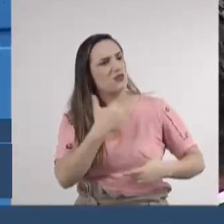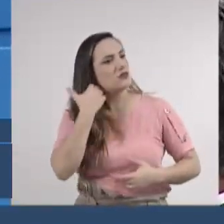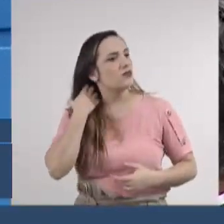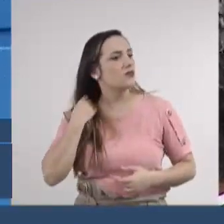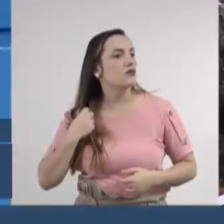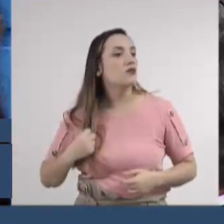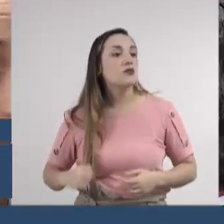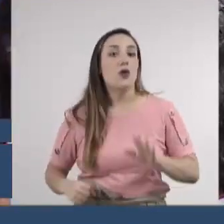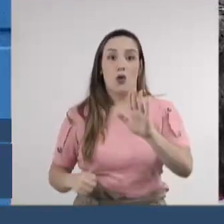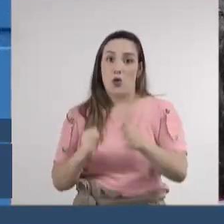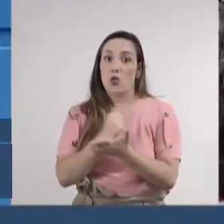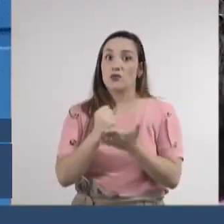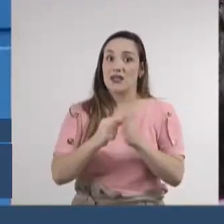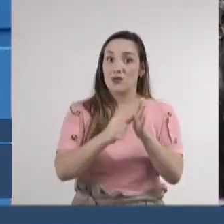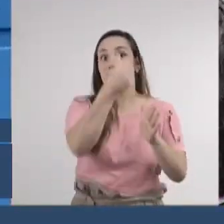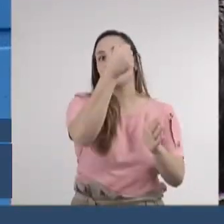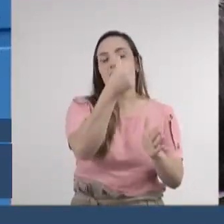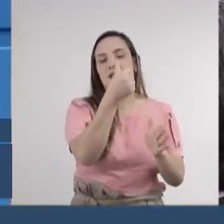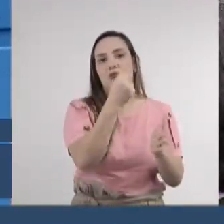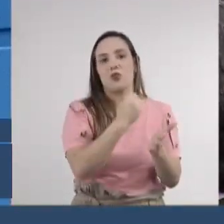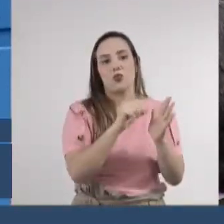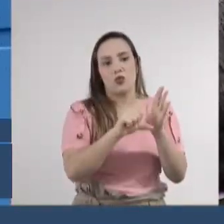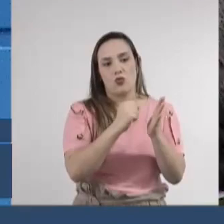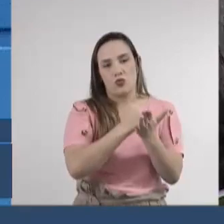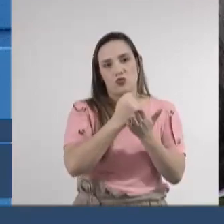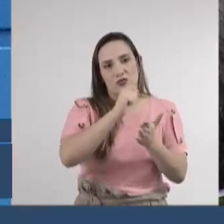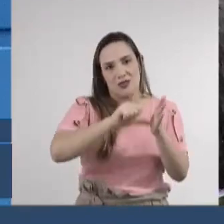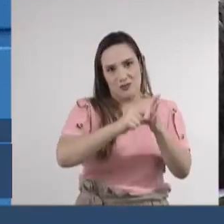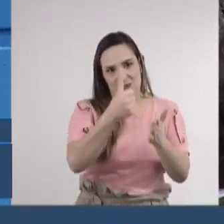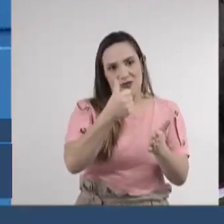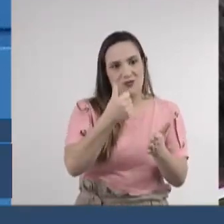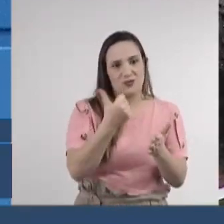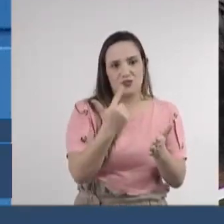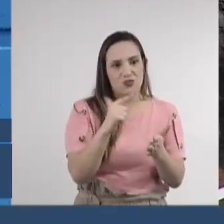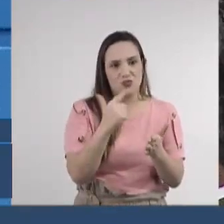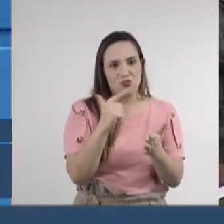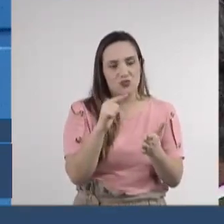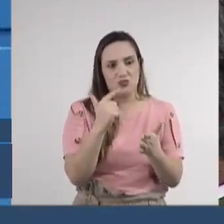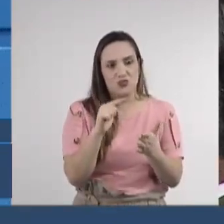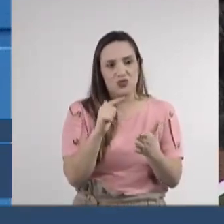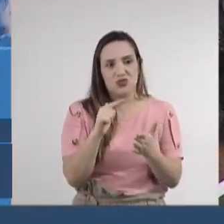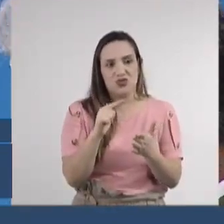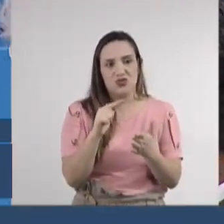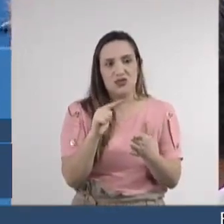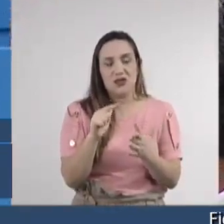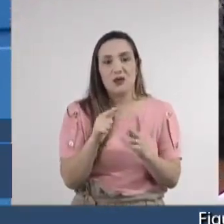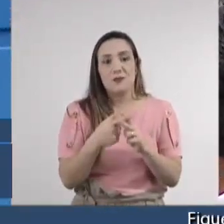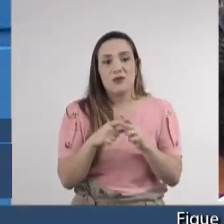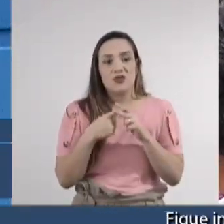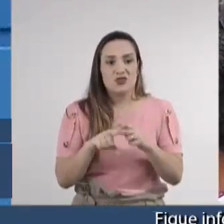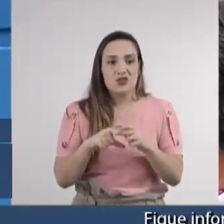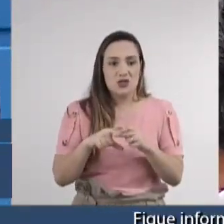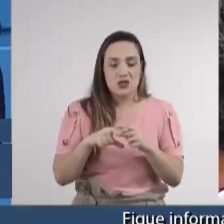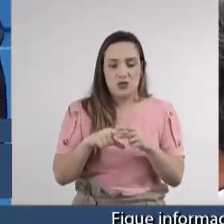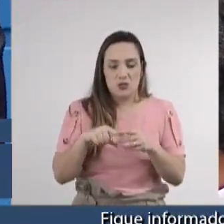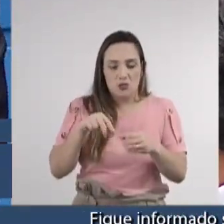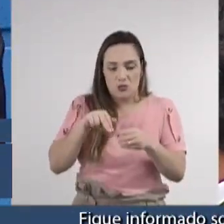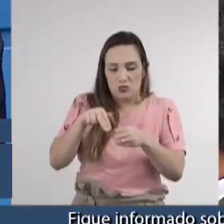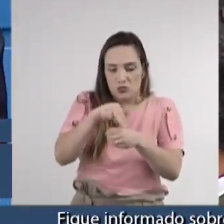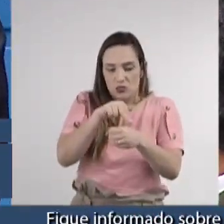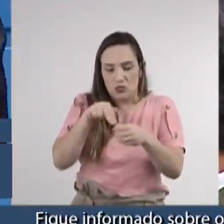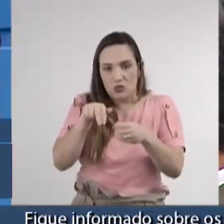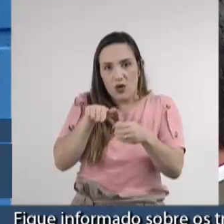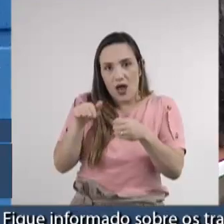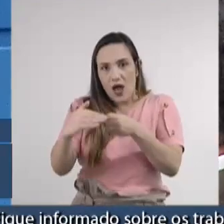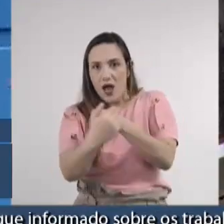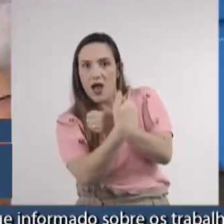no contrato passado a duplicação do anel rodoviário de Campo Grande, muito a menos a